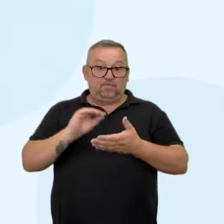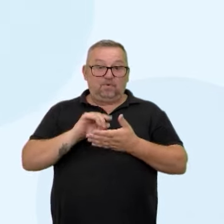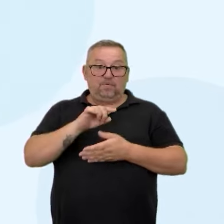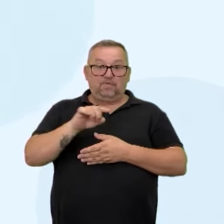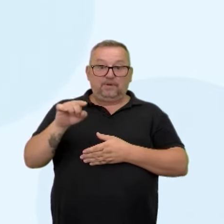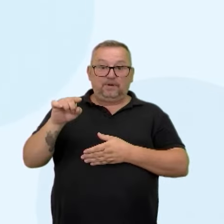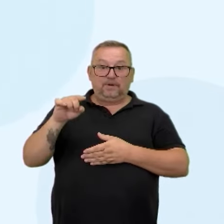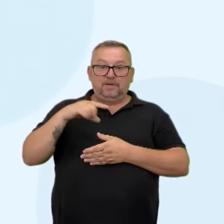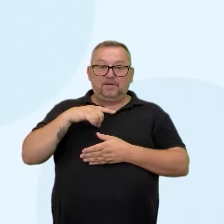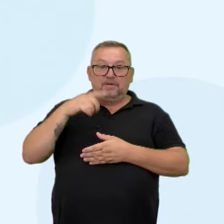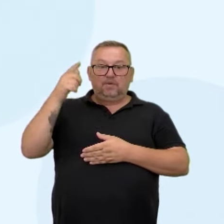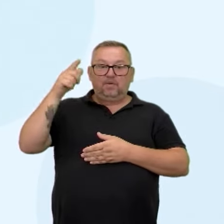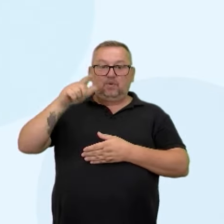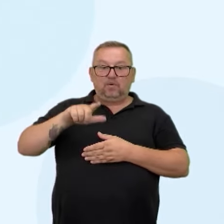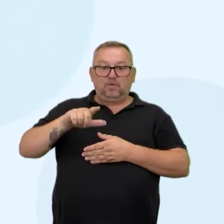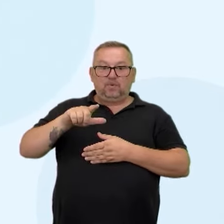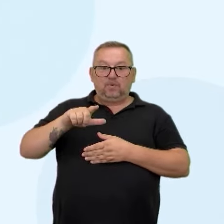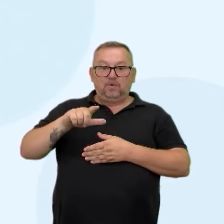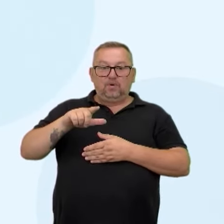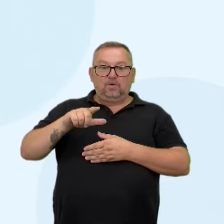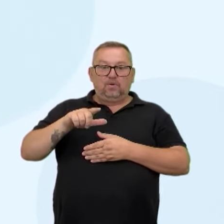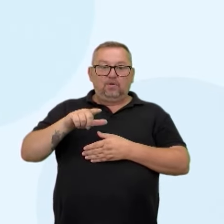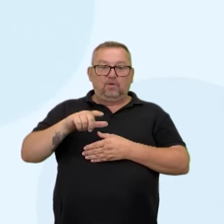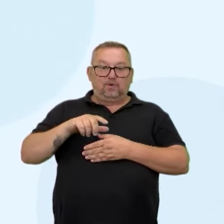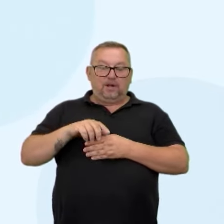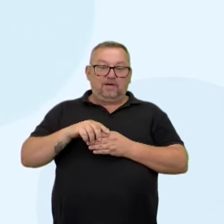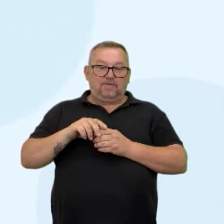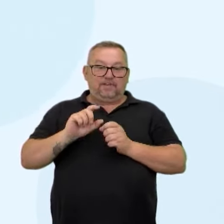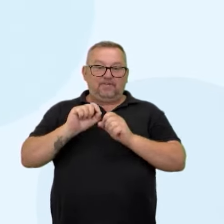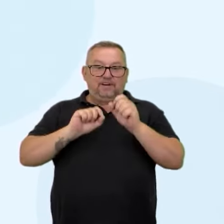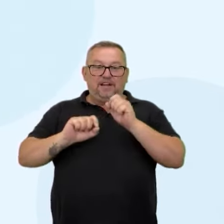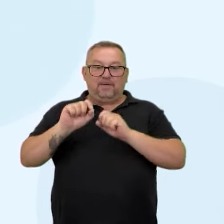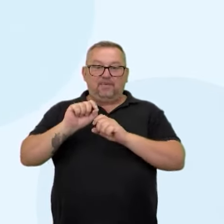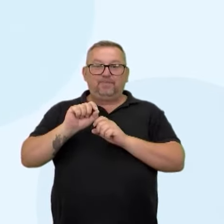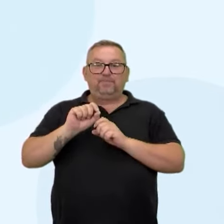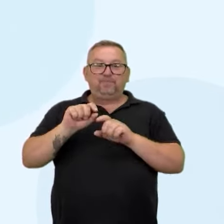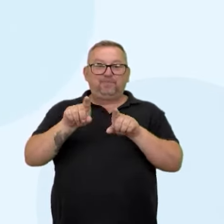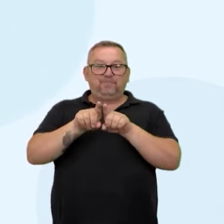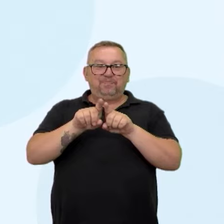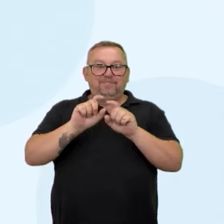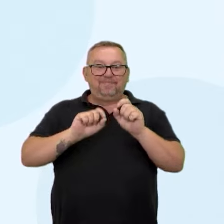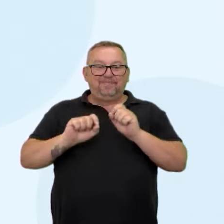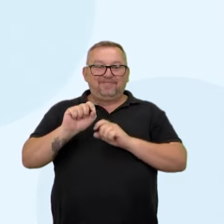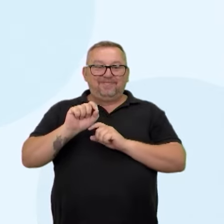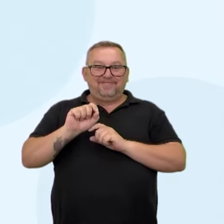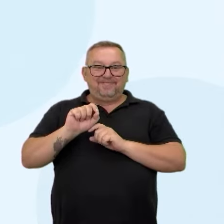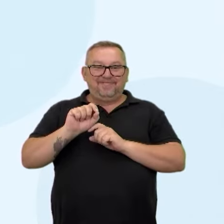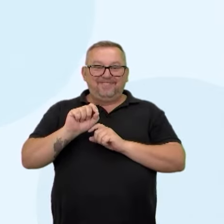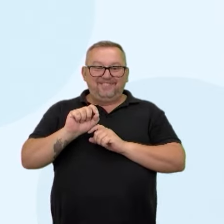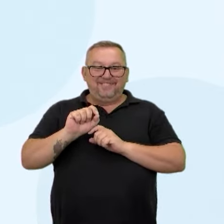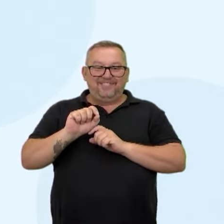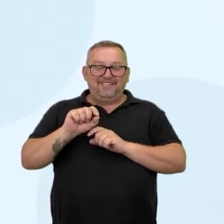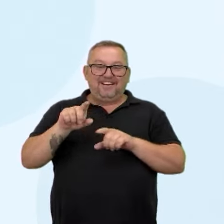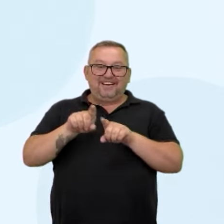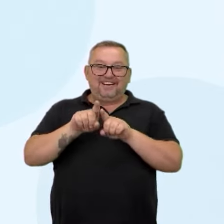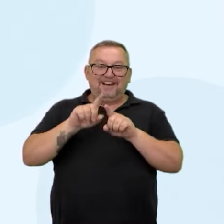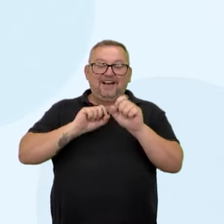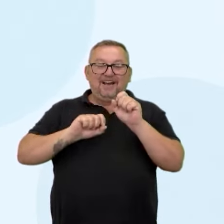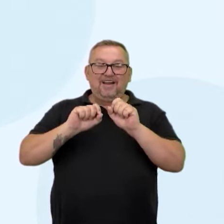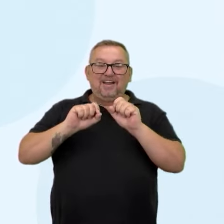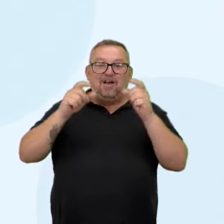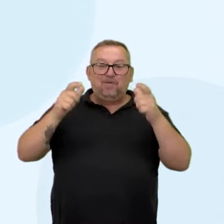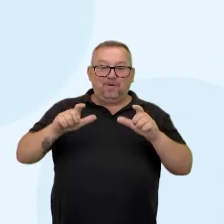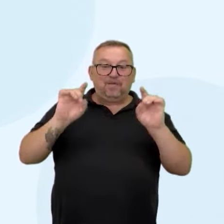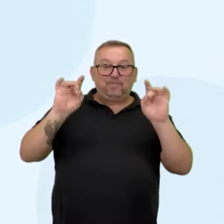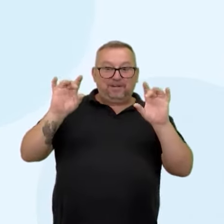vocês sobre outra questão. Você já ouviu falar? Ali nós falamos, então, que a folia é relacionada a um